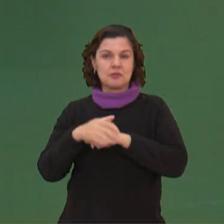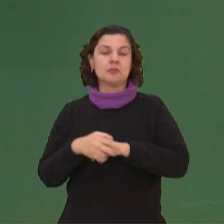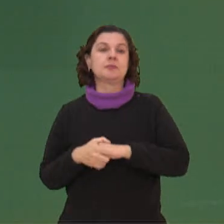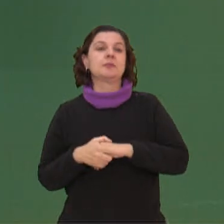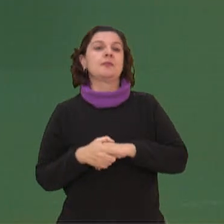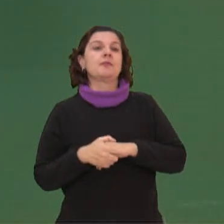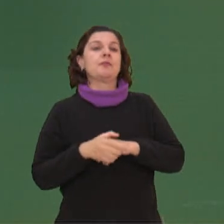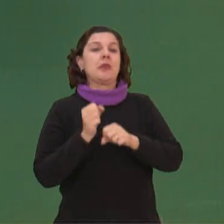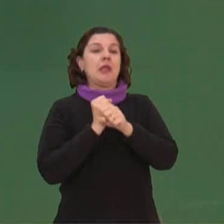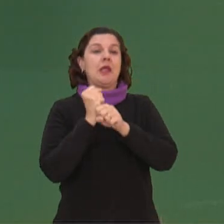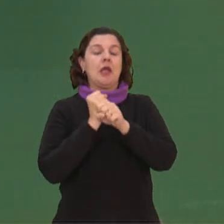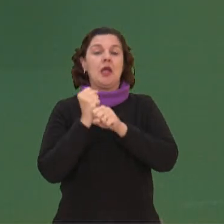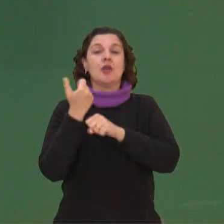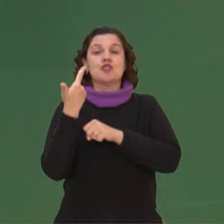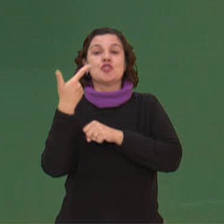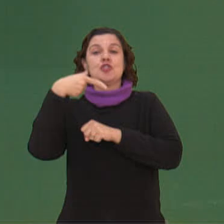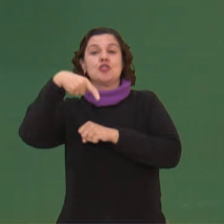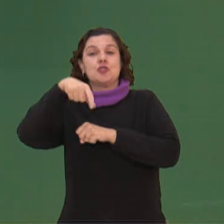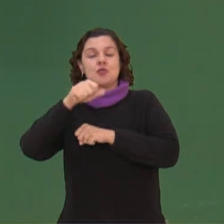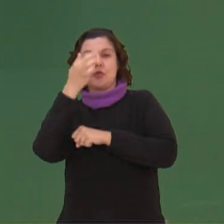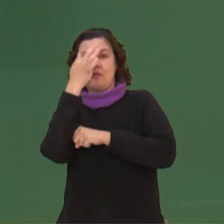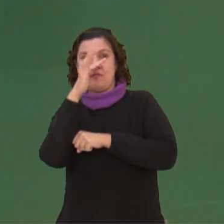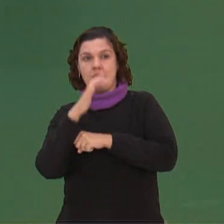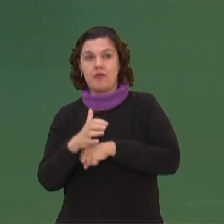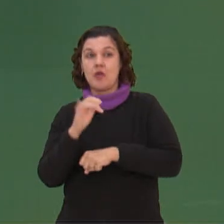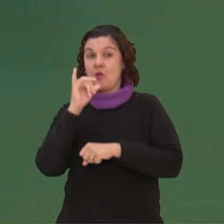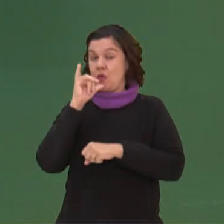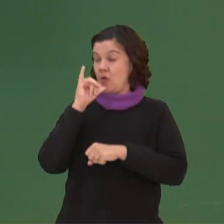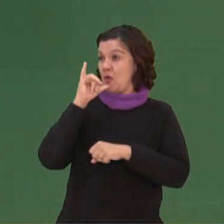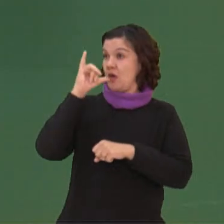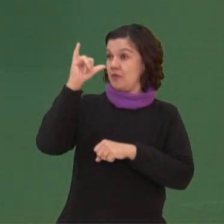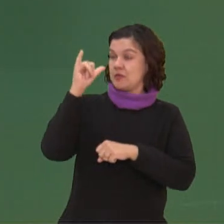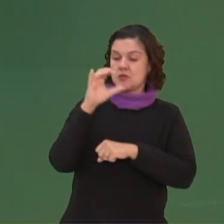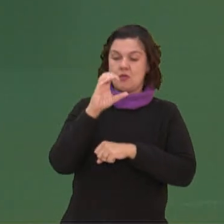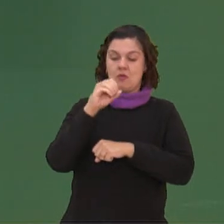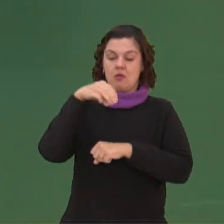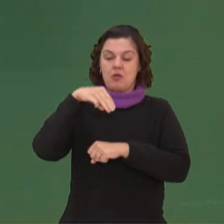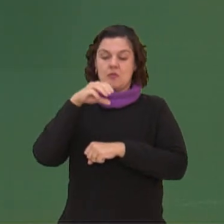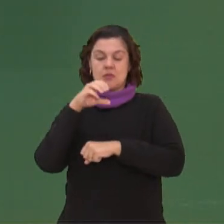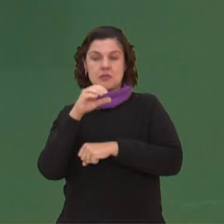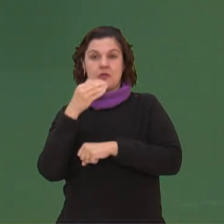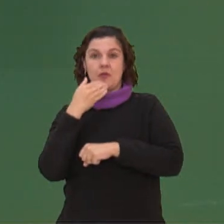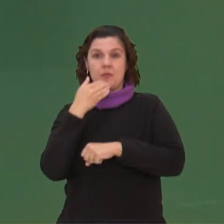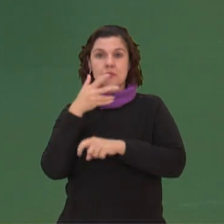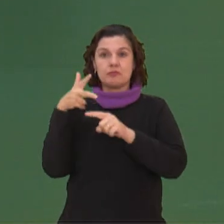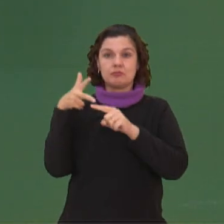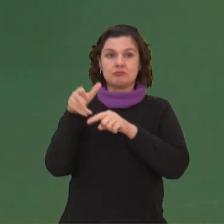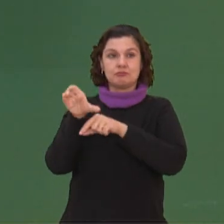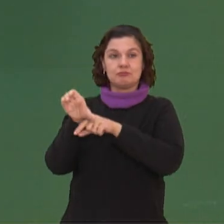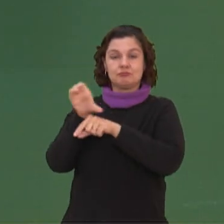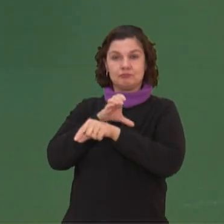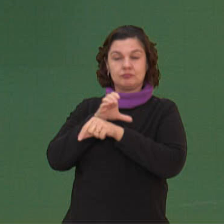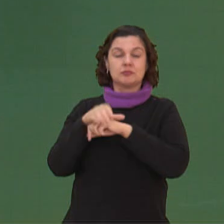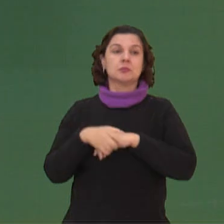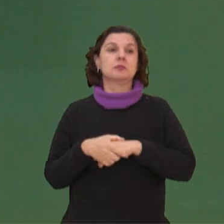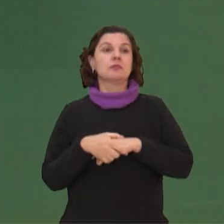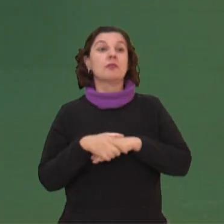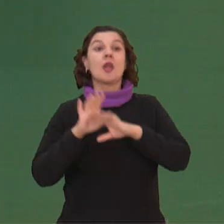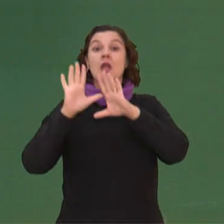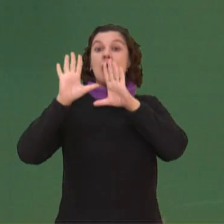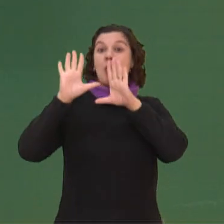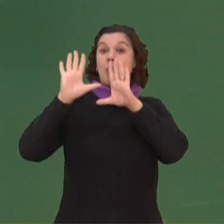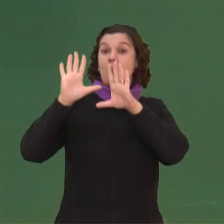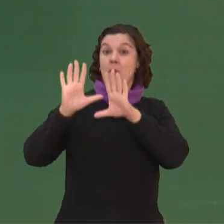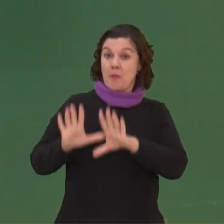Em 18 de fevereiro, o Brasil notificou a OMC que pedirá compensação à União Europeia.